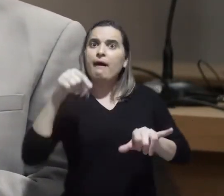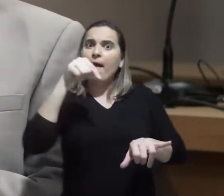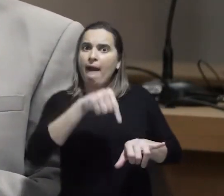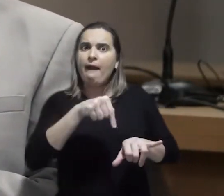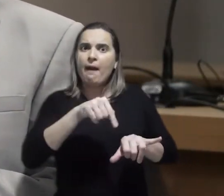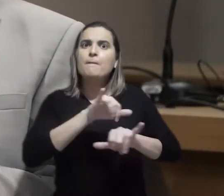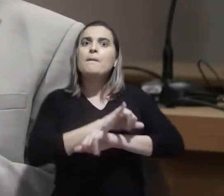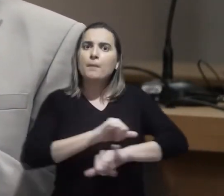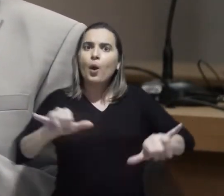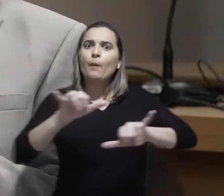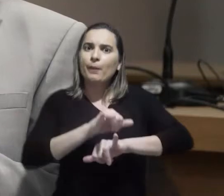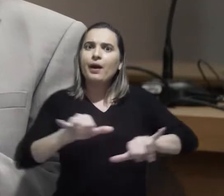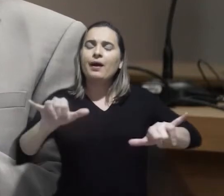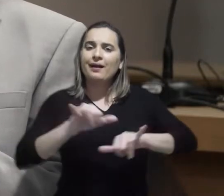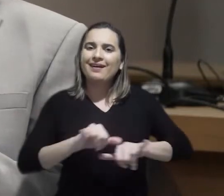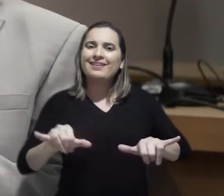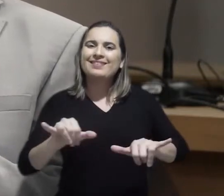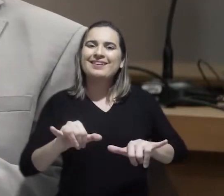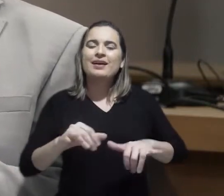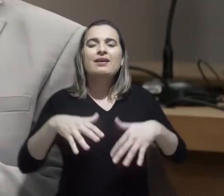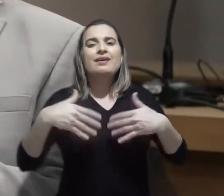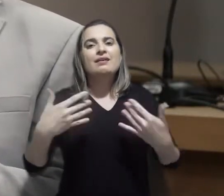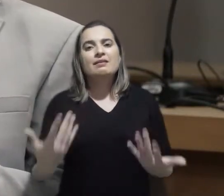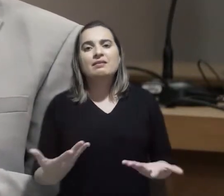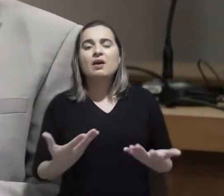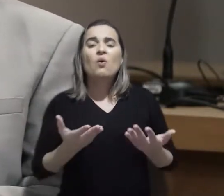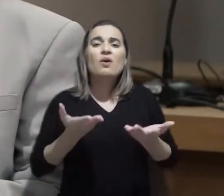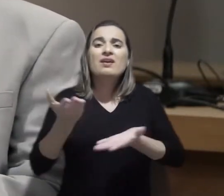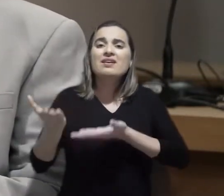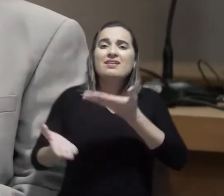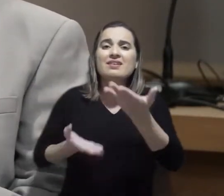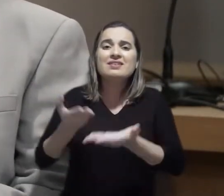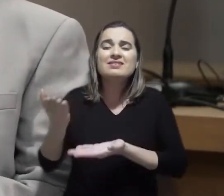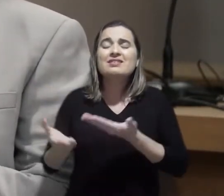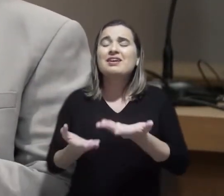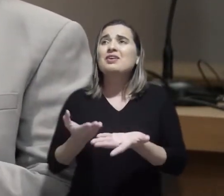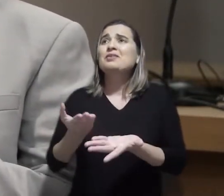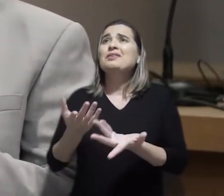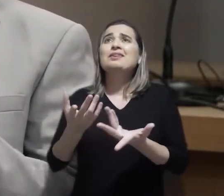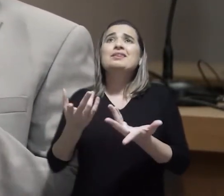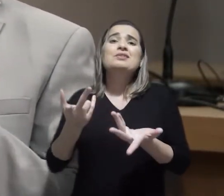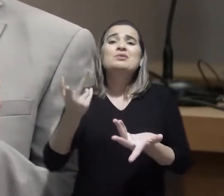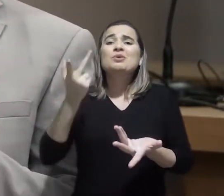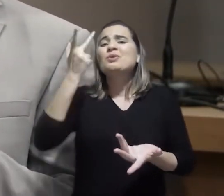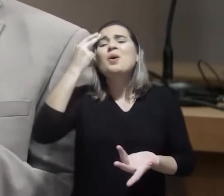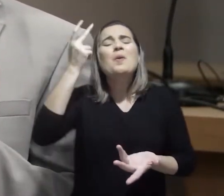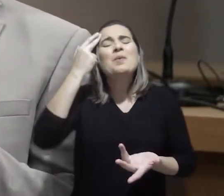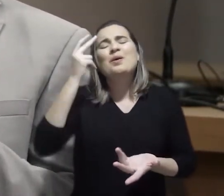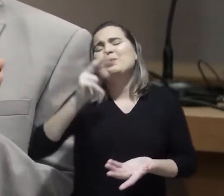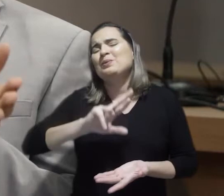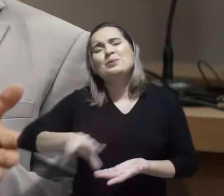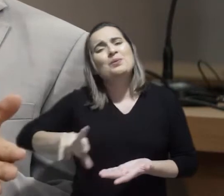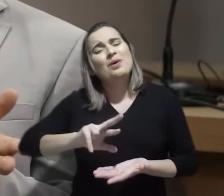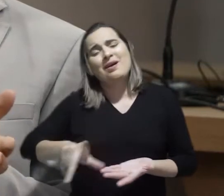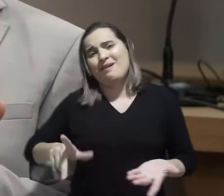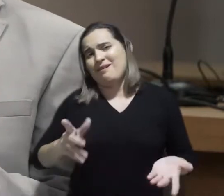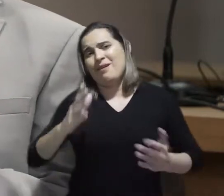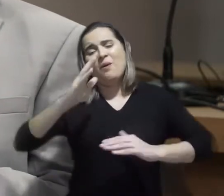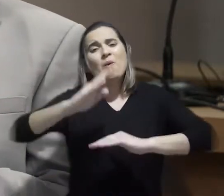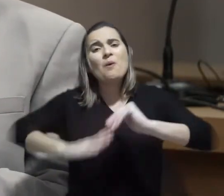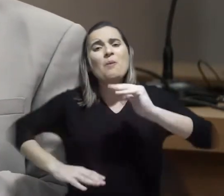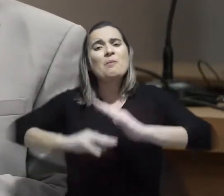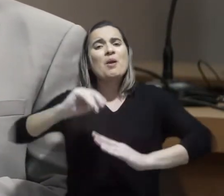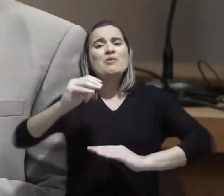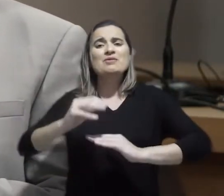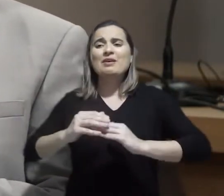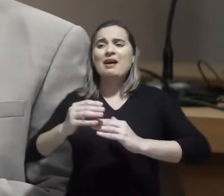lei eleitoral, é aquela em que esses serviços destoam da normalidade que aquele profissional, aquela pessoa